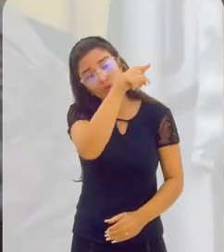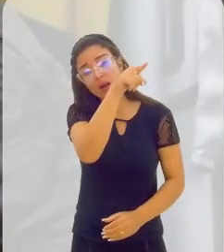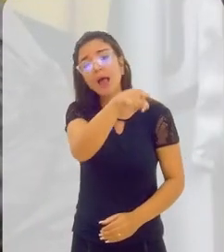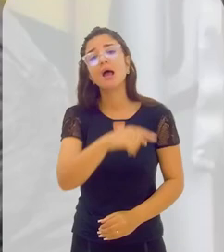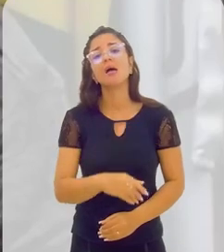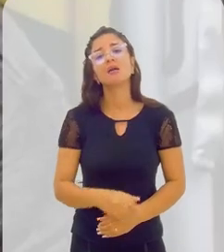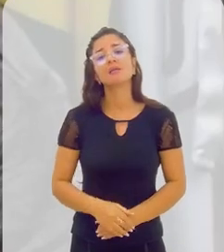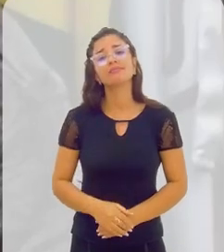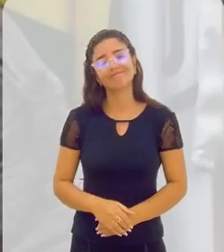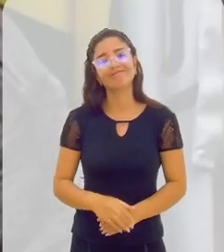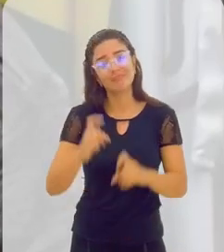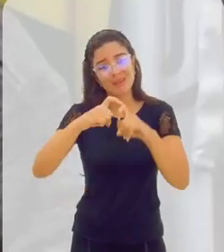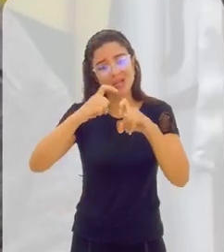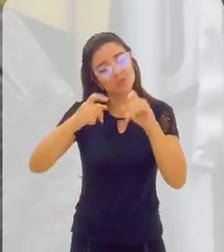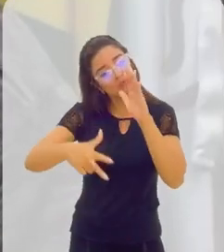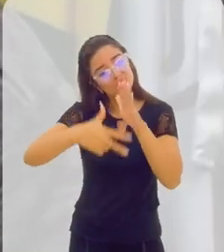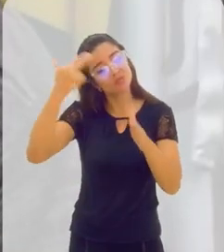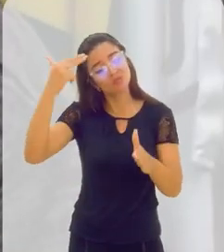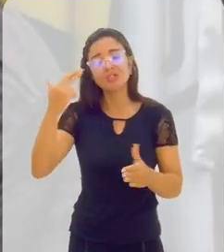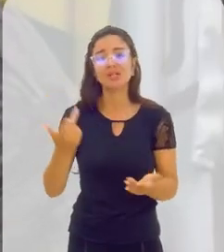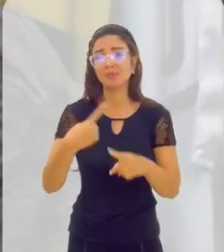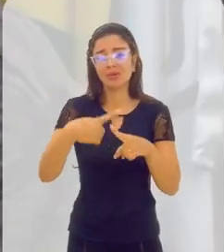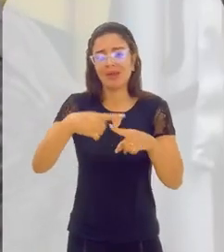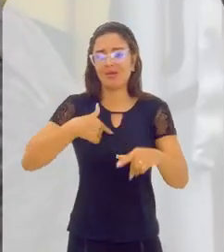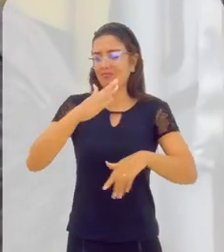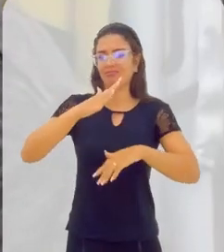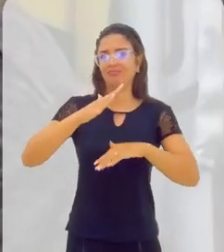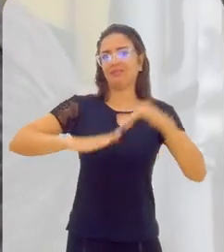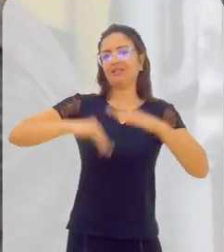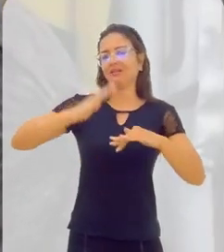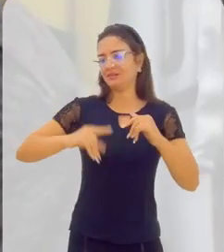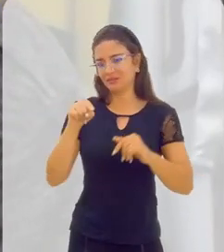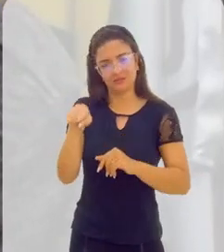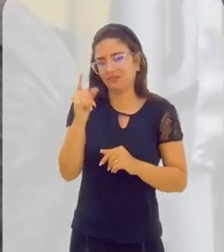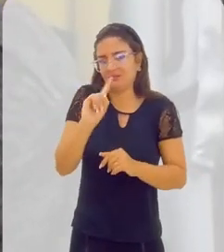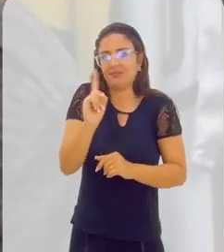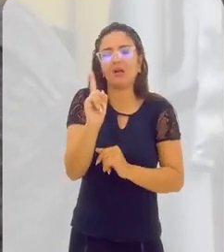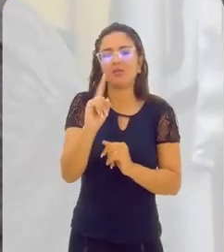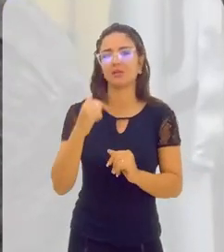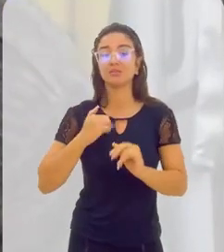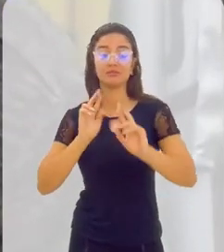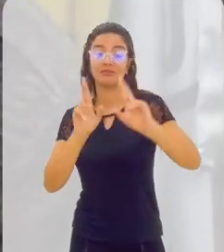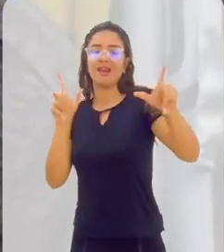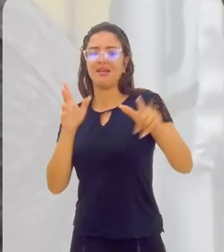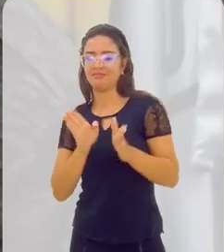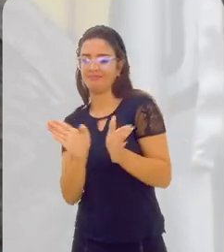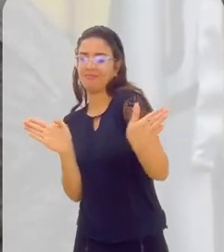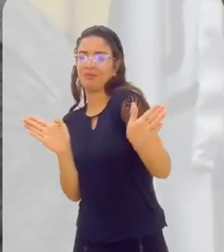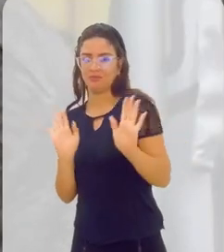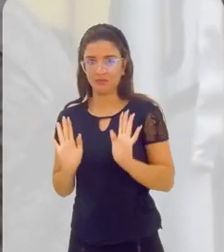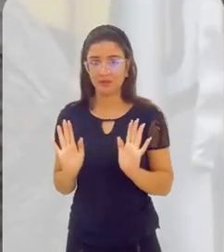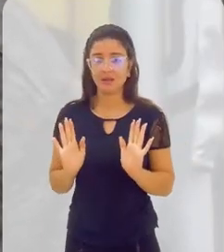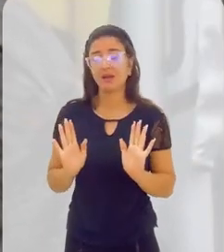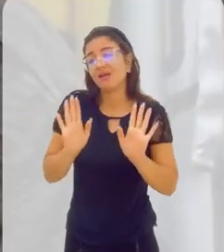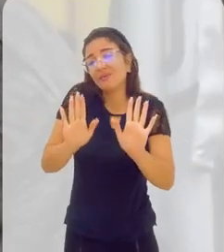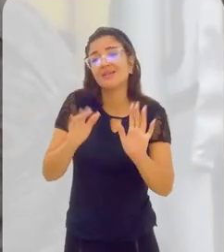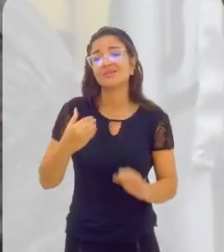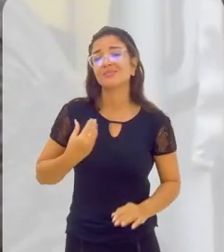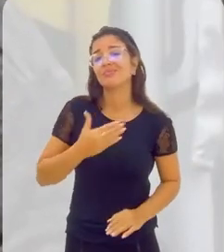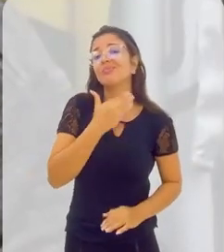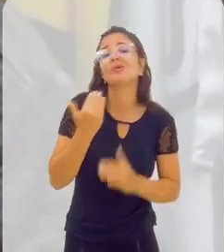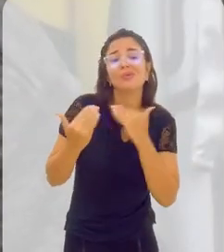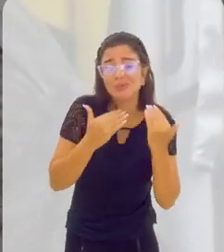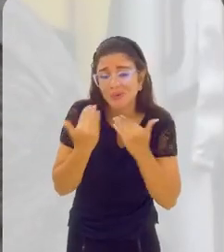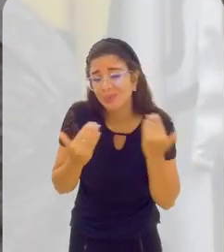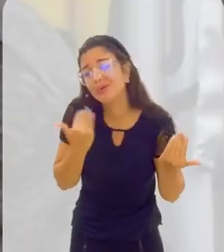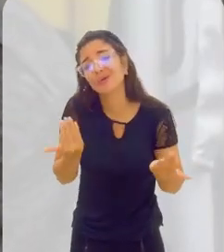para tratar esta patologia desse momento então agora a gente lida com morte a gente tá lidando agora